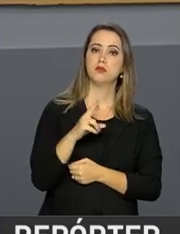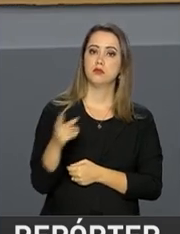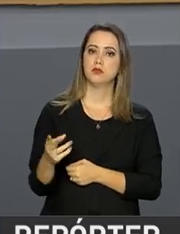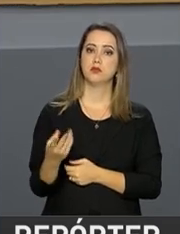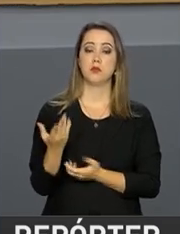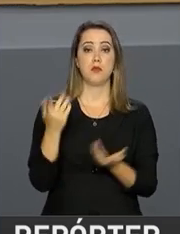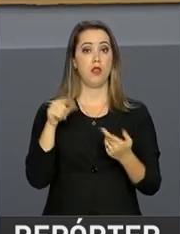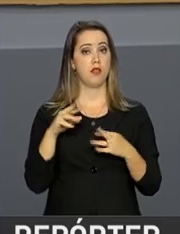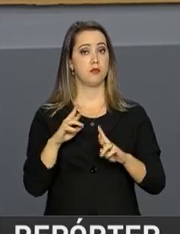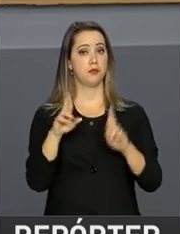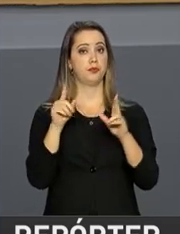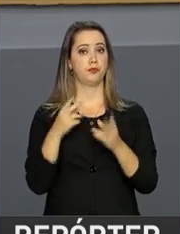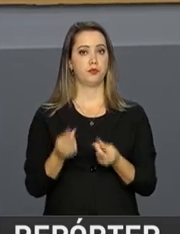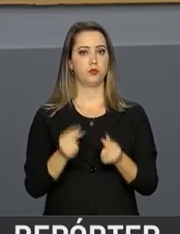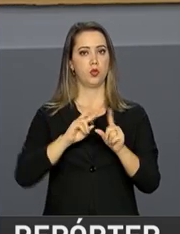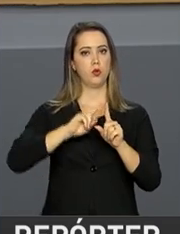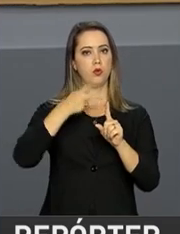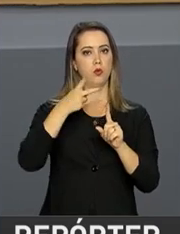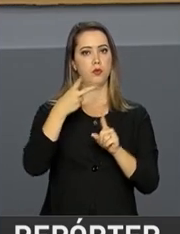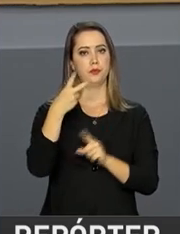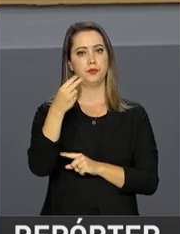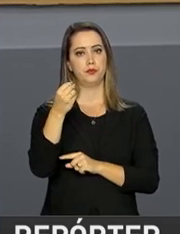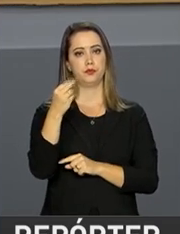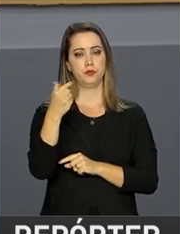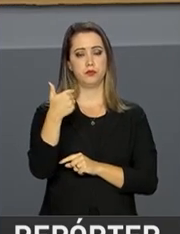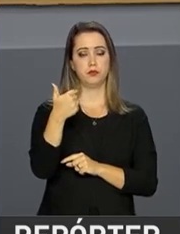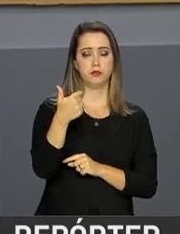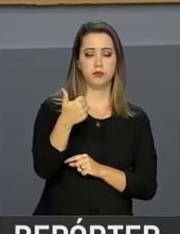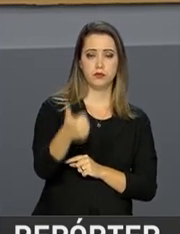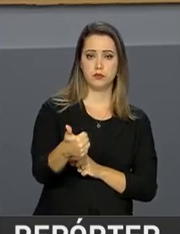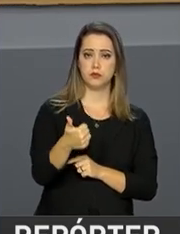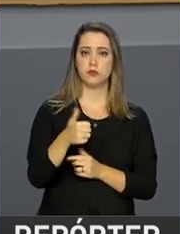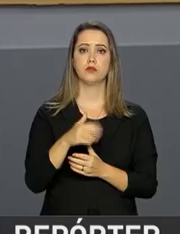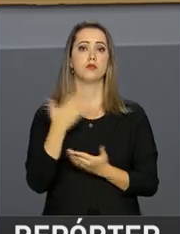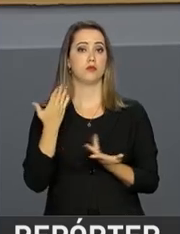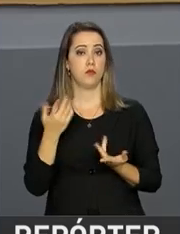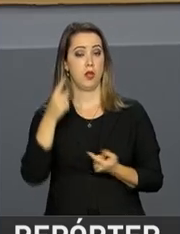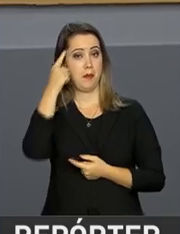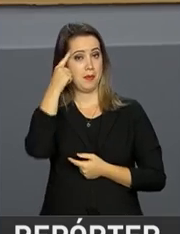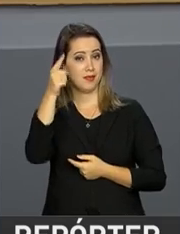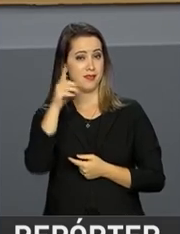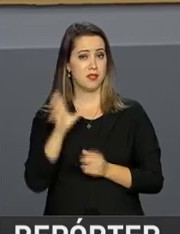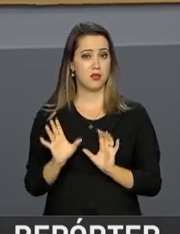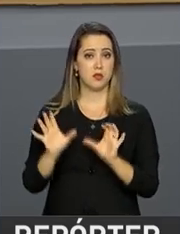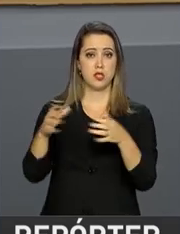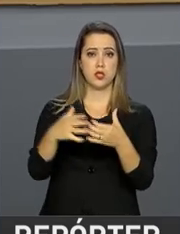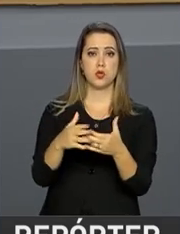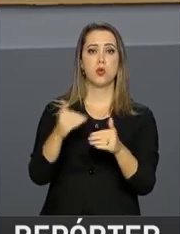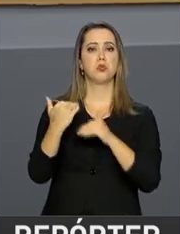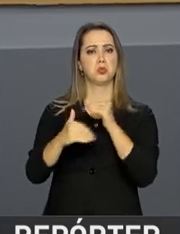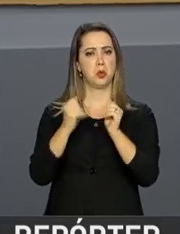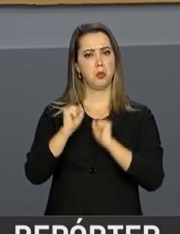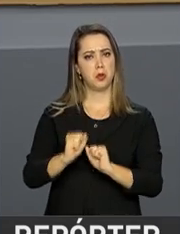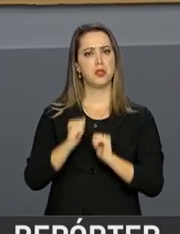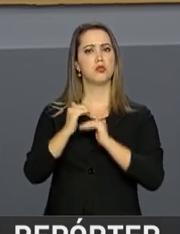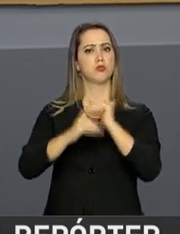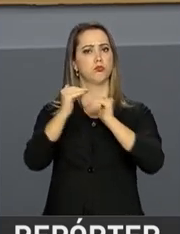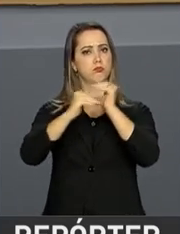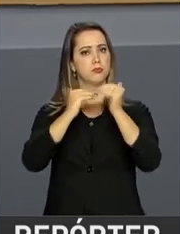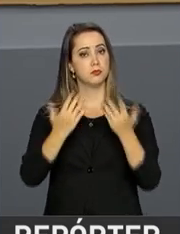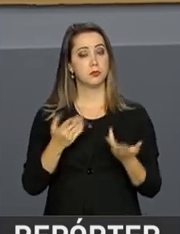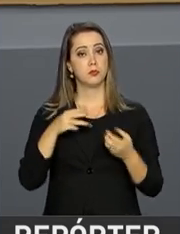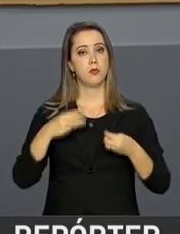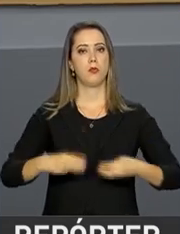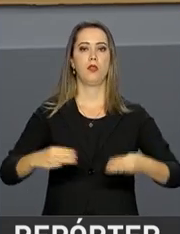R$1,3 bilhão. A expectativa é de que esse valor dobre até 2021. Pensando nesse mercado com alto potencial de crescimento,